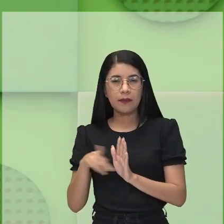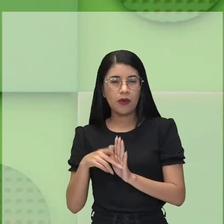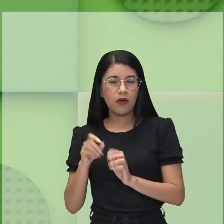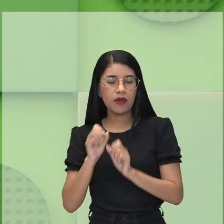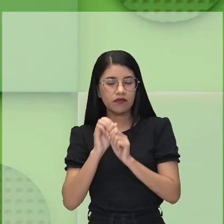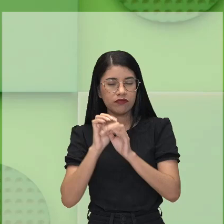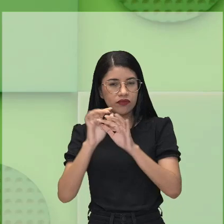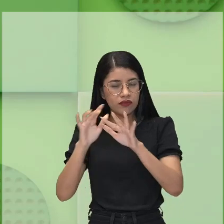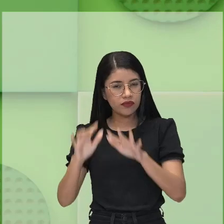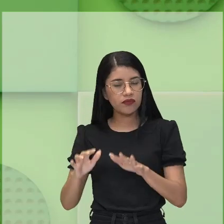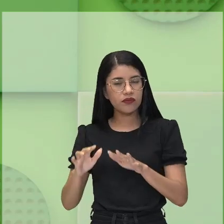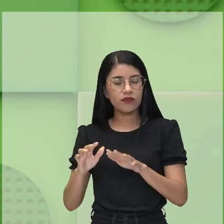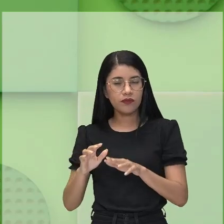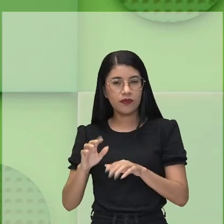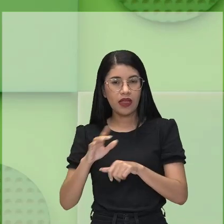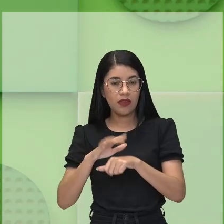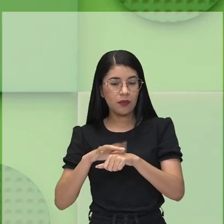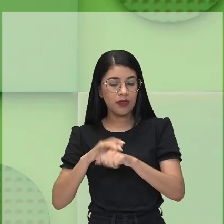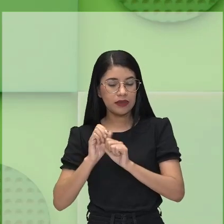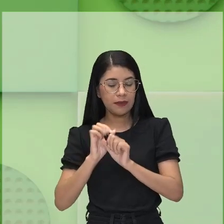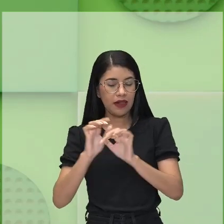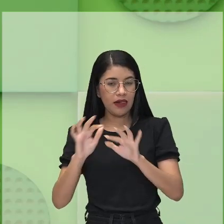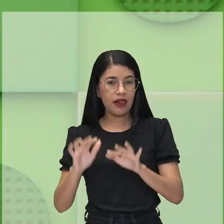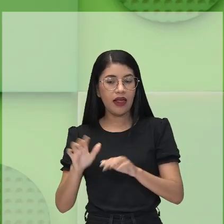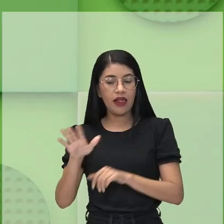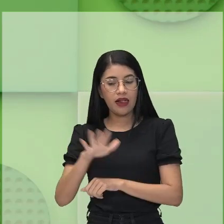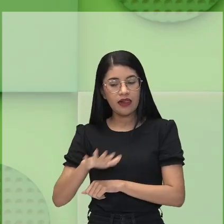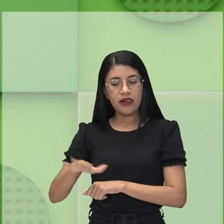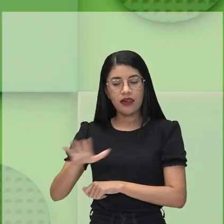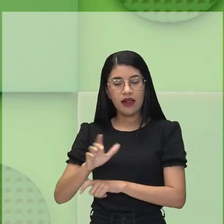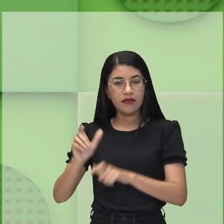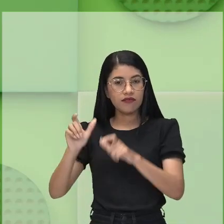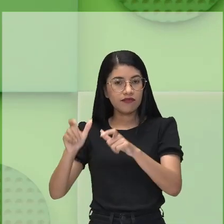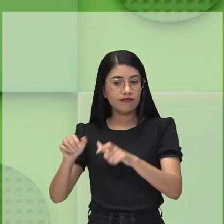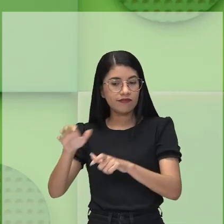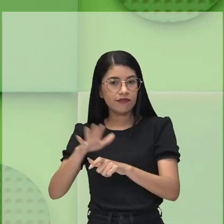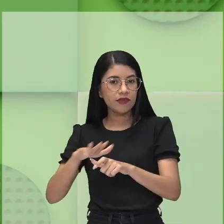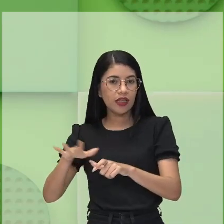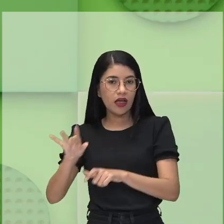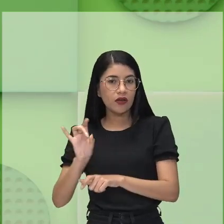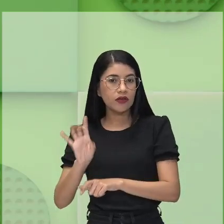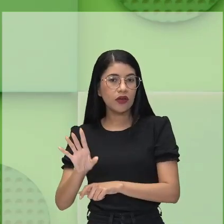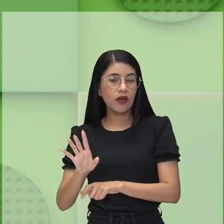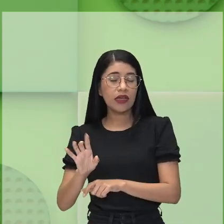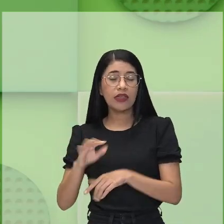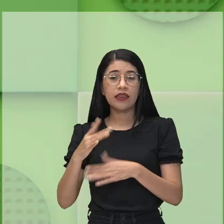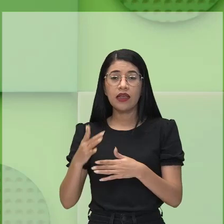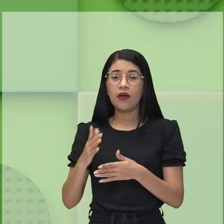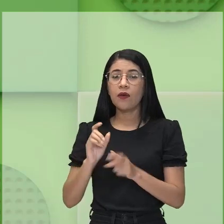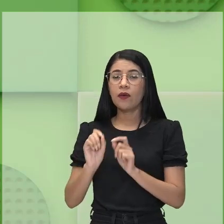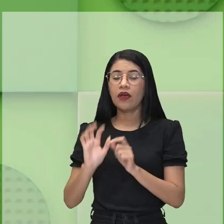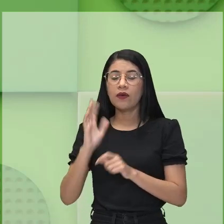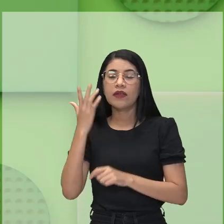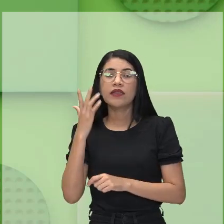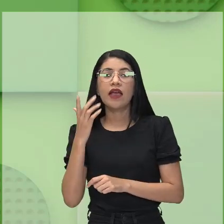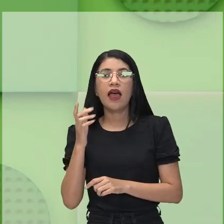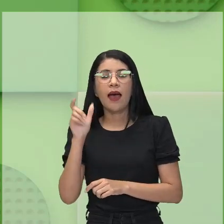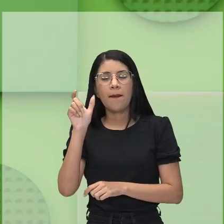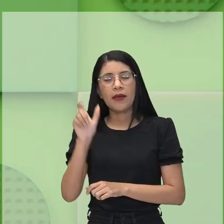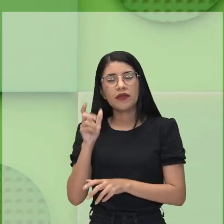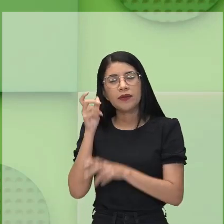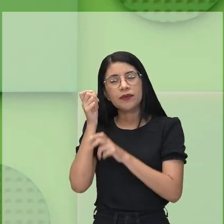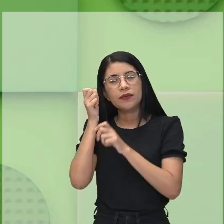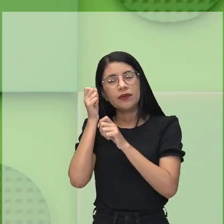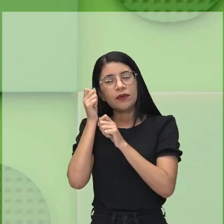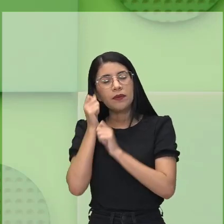o responsável pela doença, ele existia naquele local, né? E aí, quando as pessoas estavam dormindo, o barbeiro vinha, a